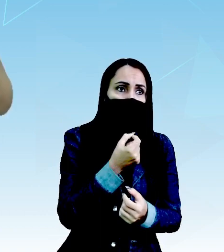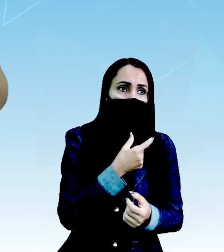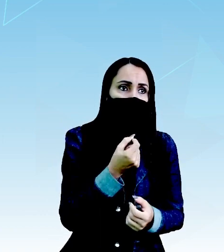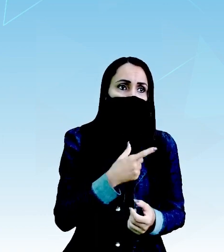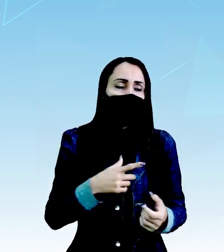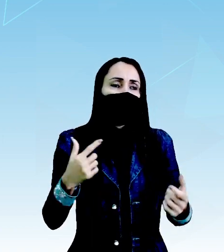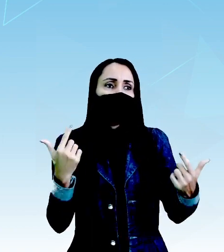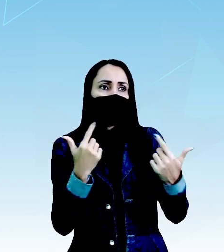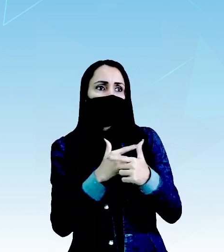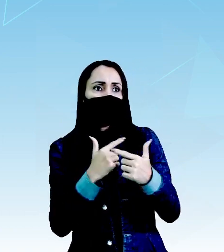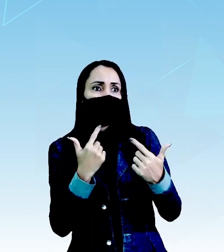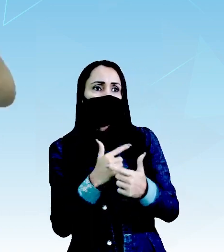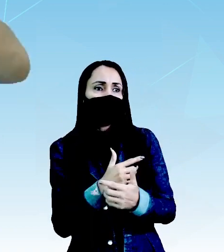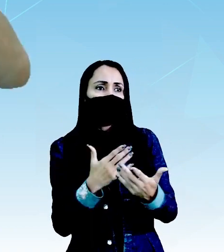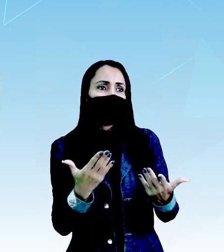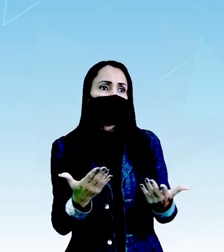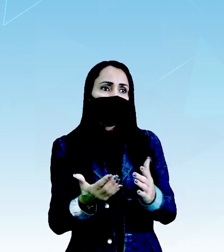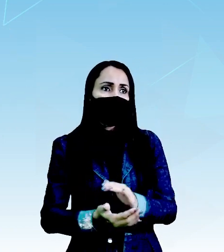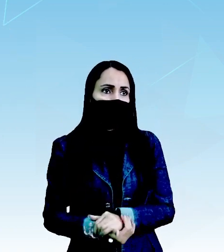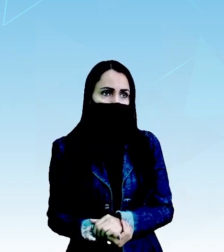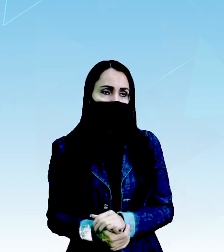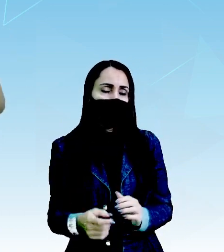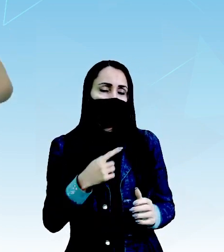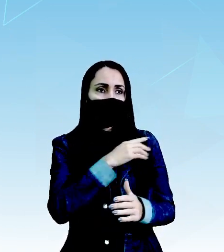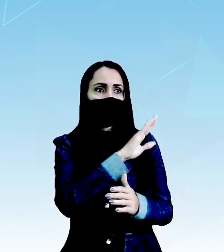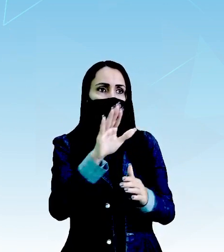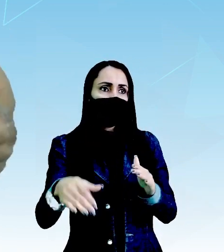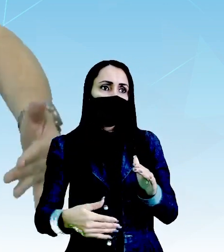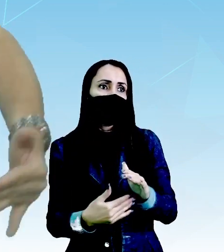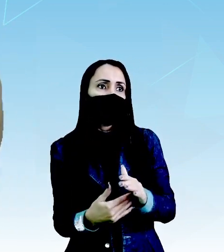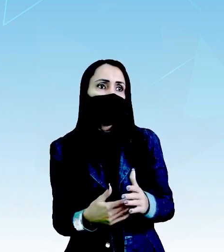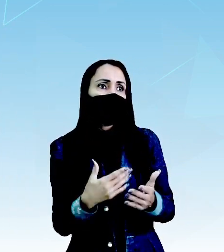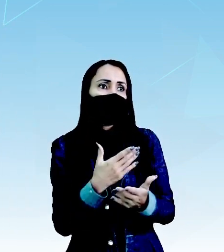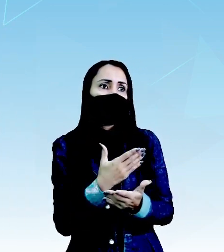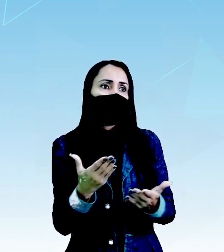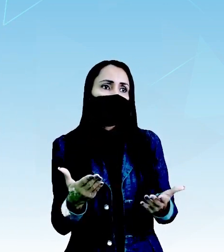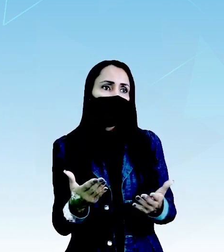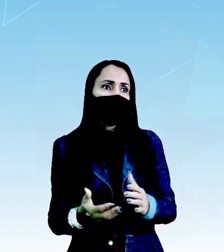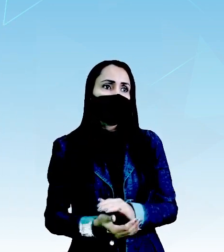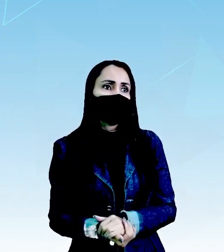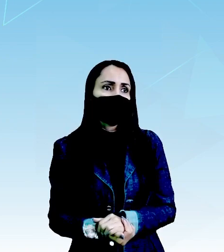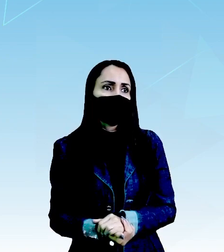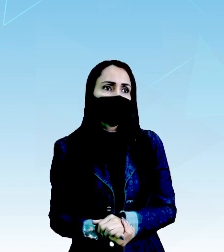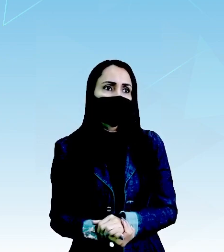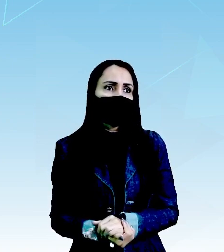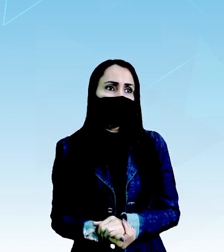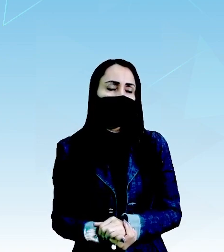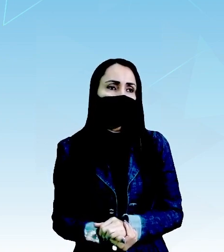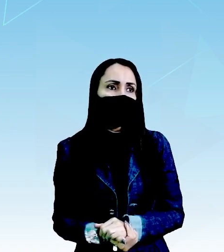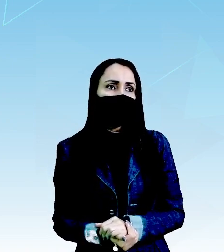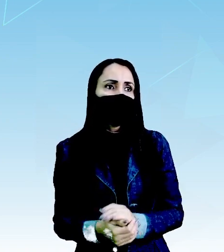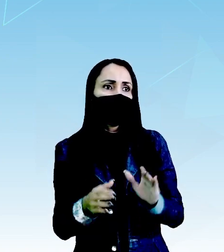a ambiguidade, são tudo o que? Formações que visam o